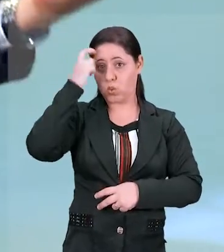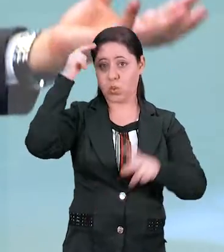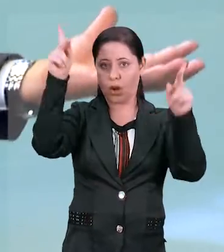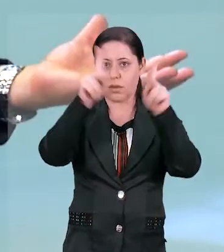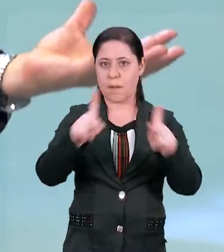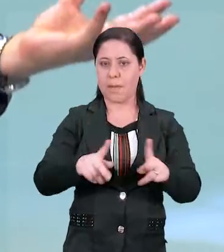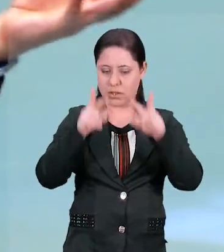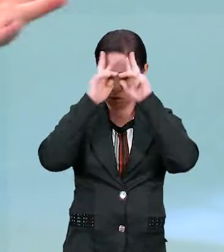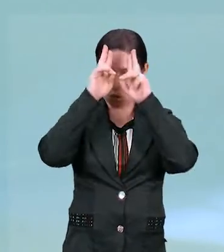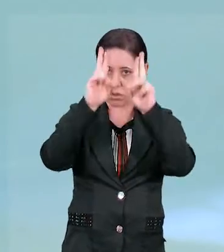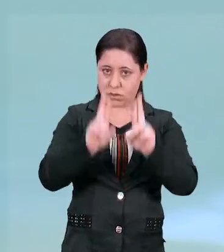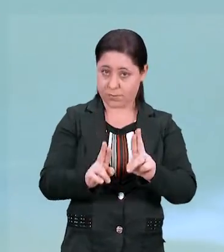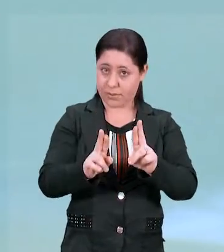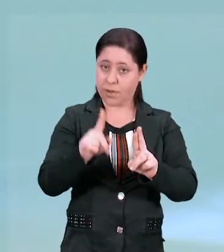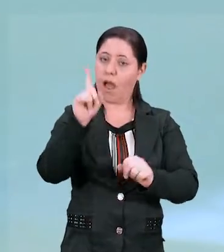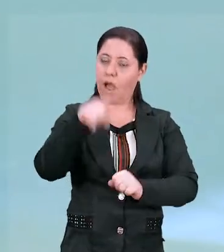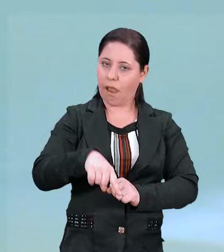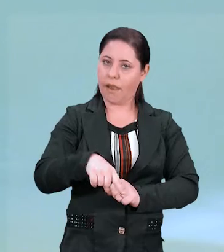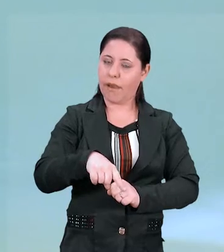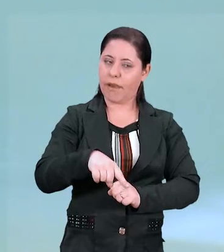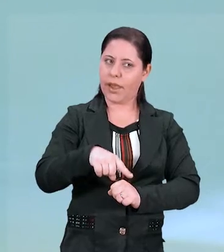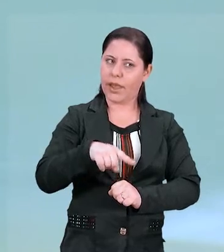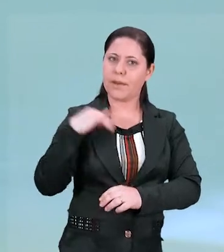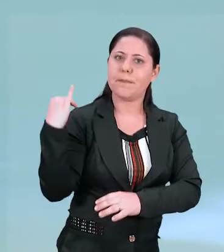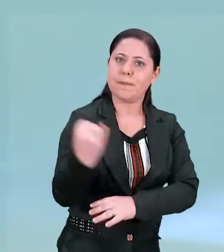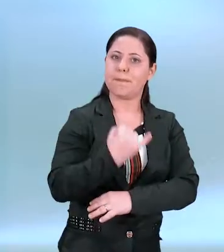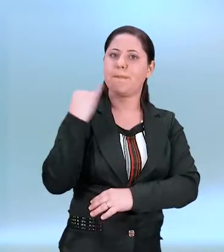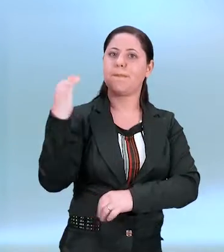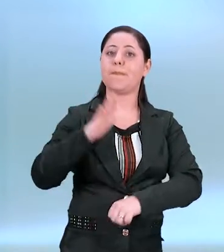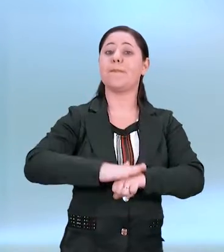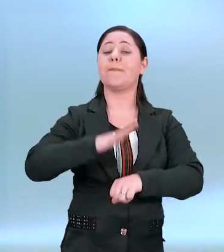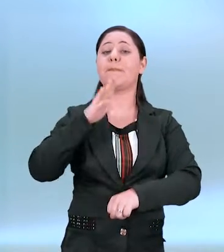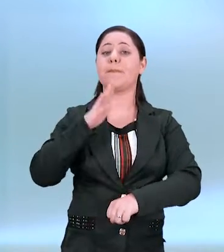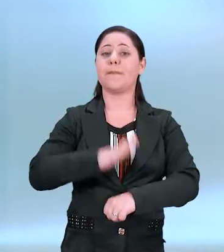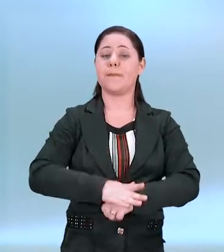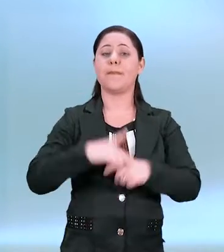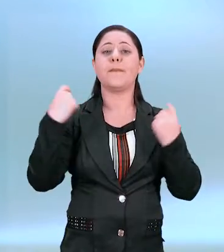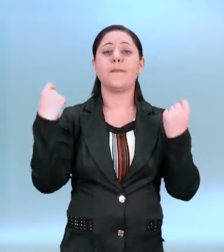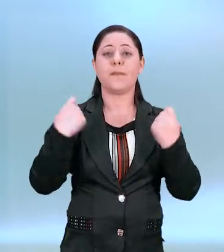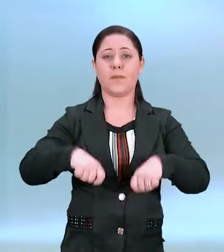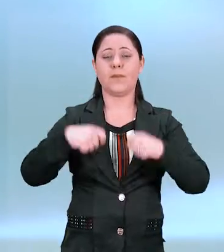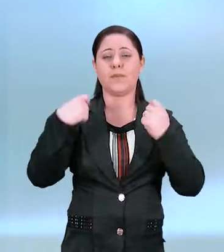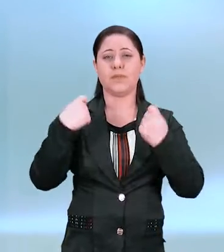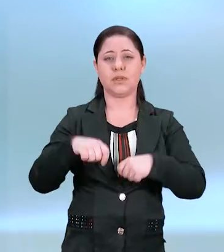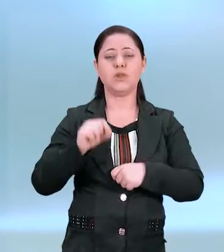do respeito. Eu acho que esta é a questão fundamental. Nós temos que